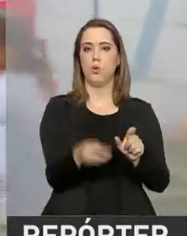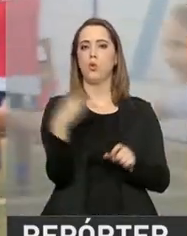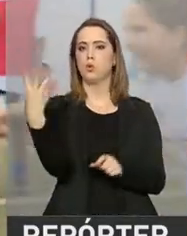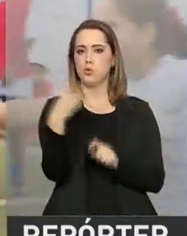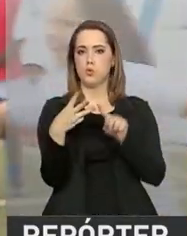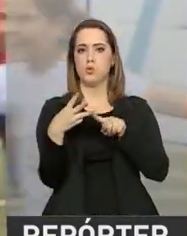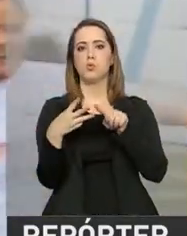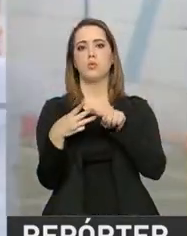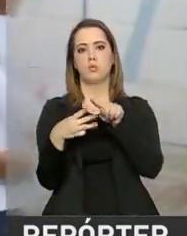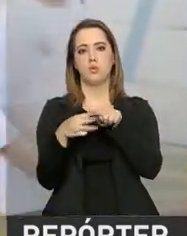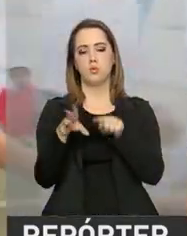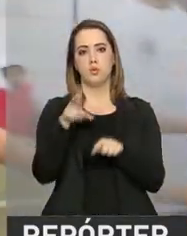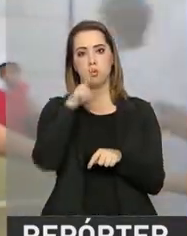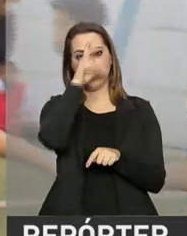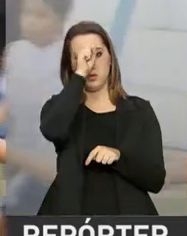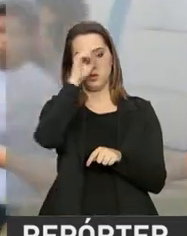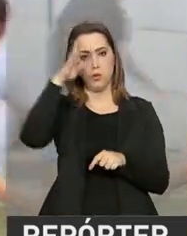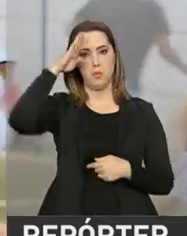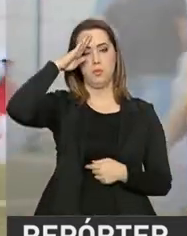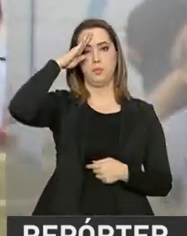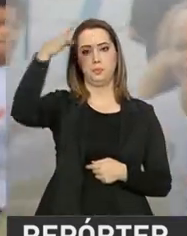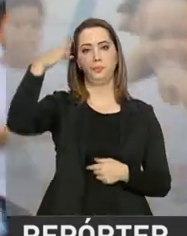Armadas, tá? Já temos